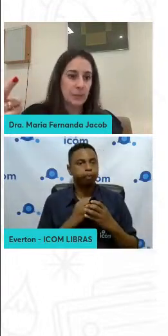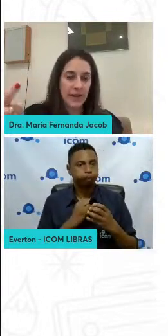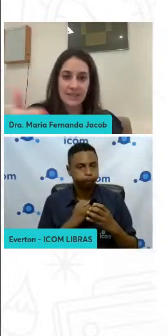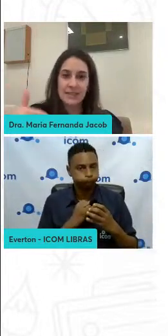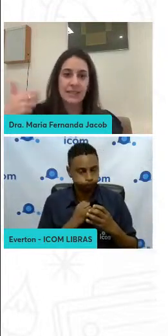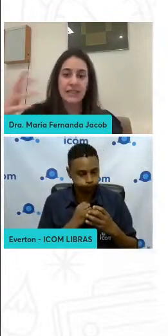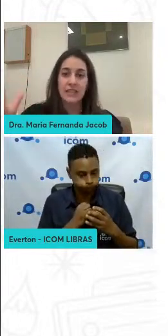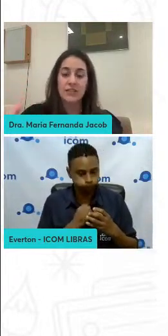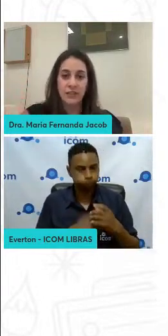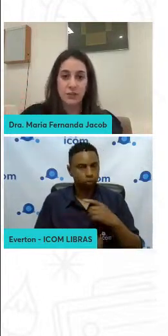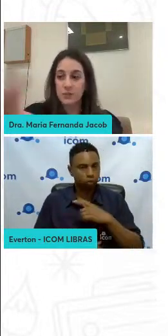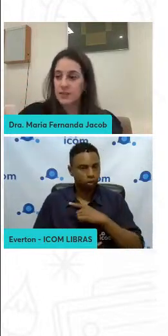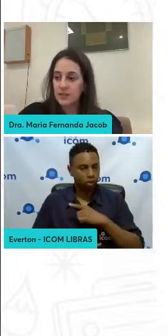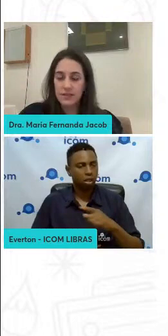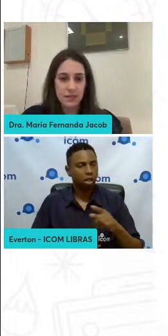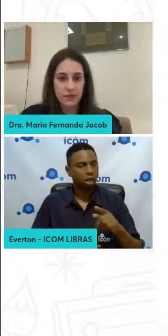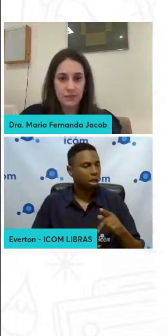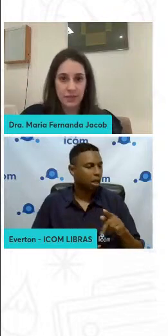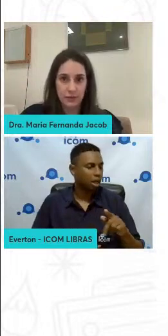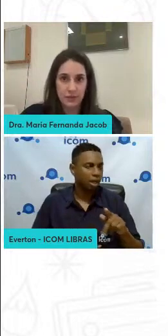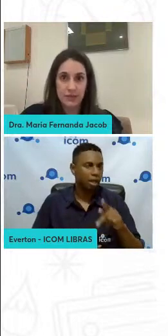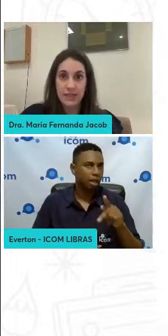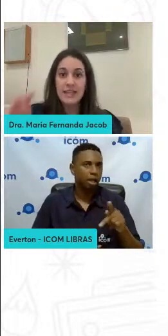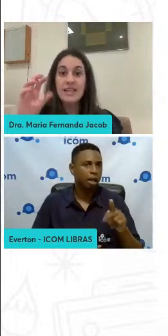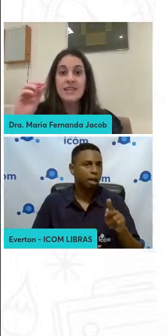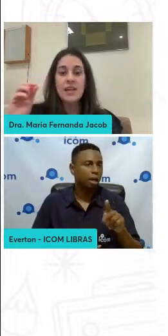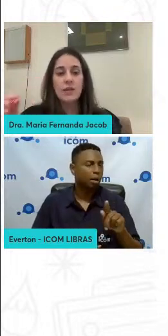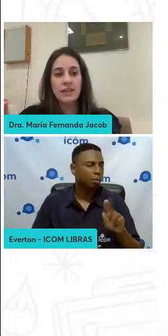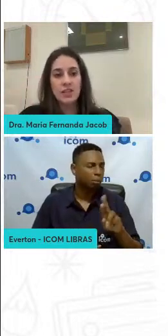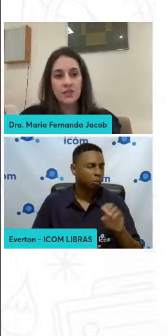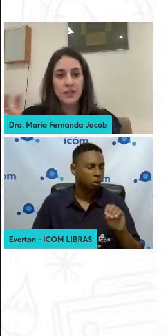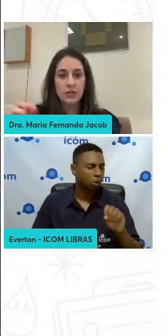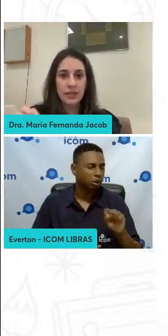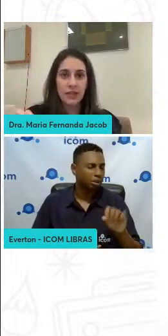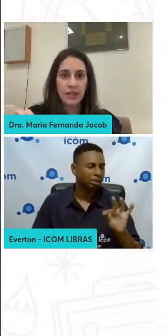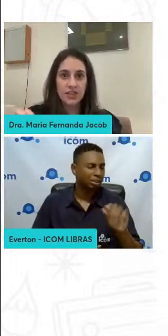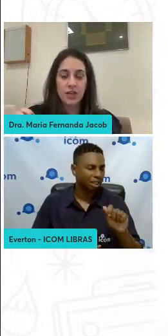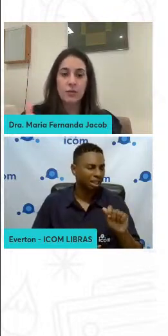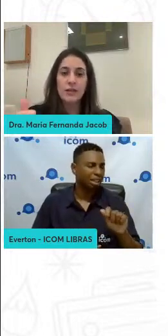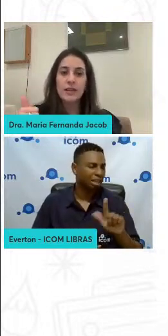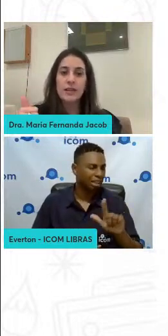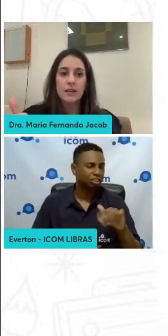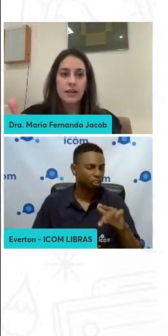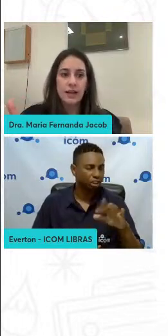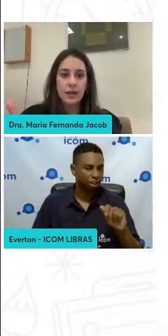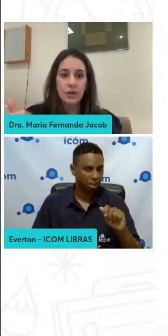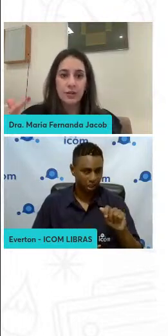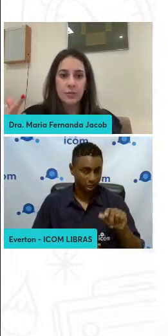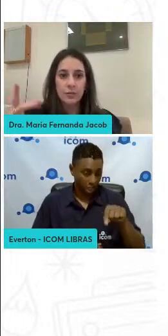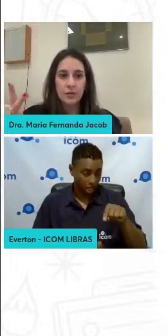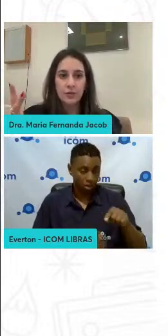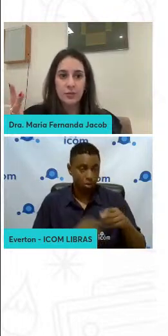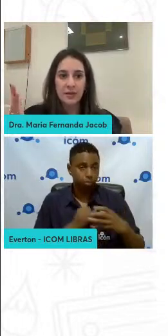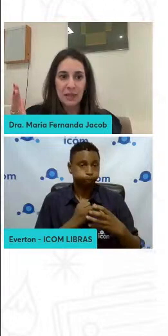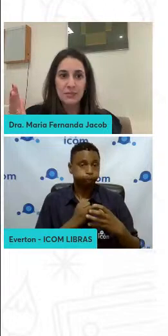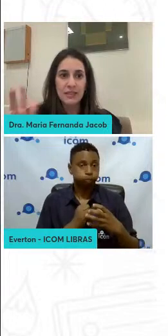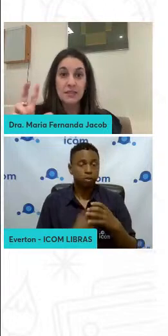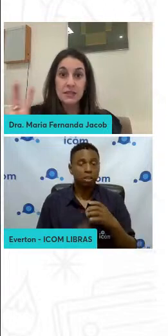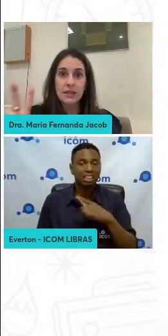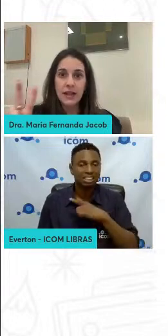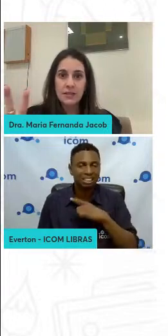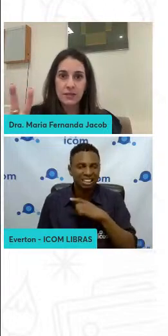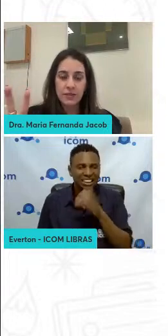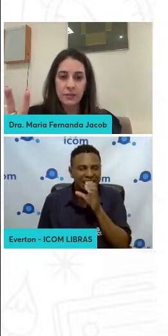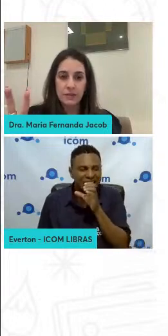prostaglandinas, bradicinina, enfim, substâncias inflamatórias. E eu identifico naquela região calor, rubor, tumor. Lembra